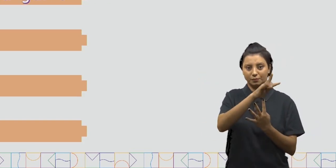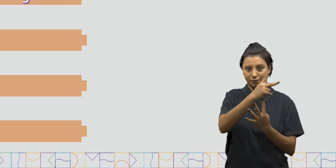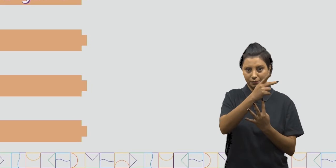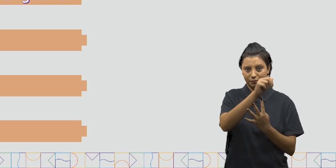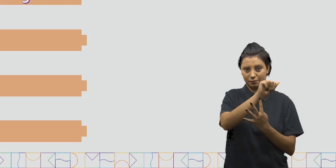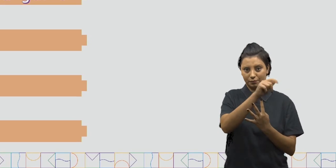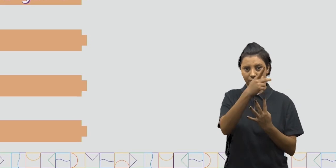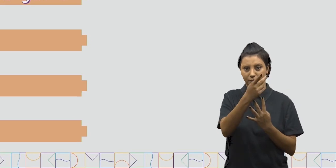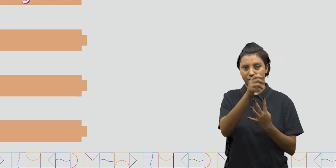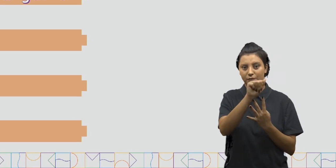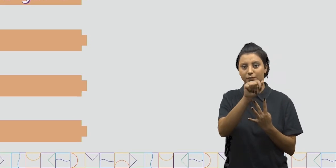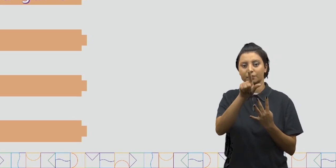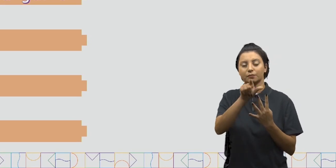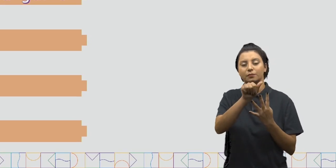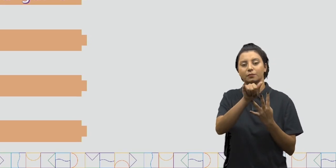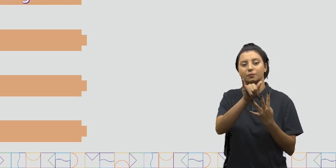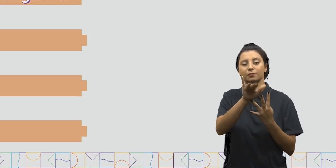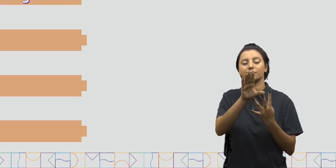Gaio.